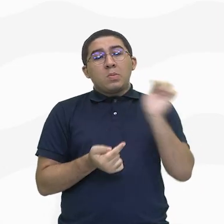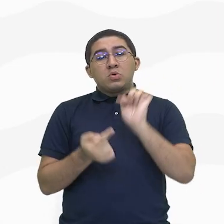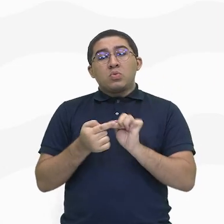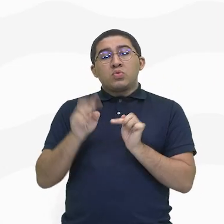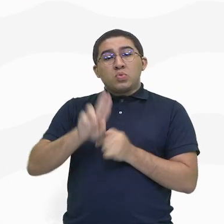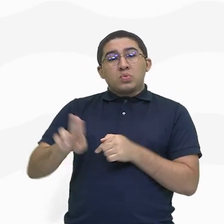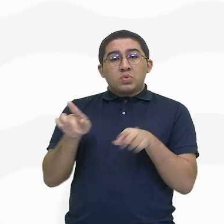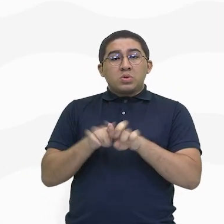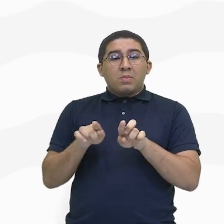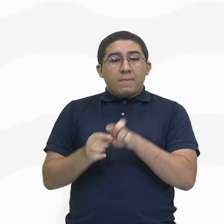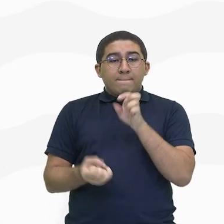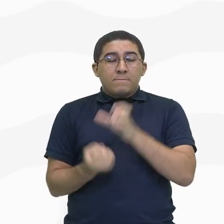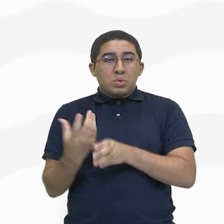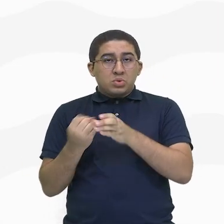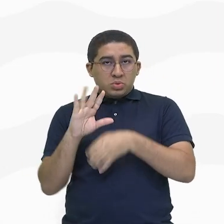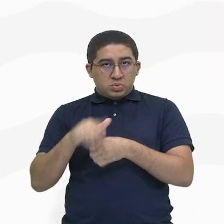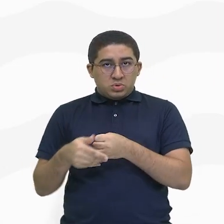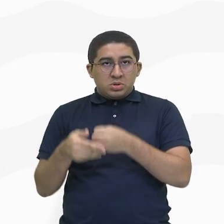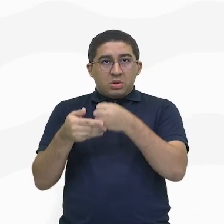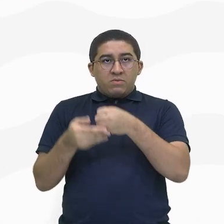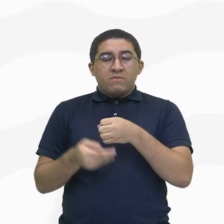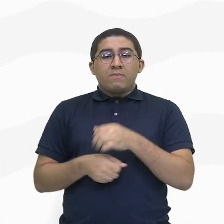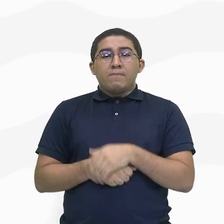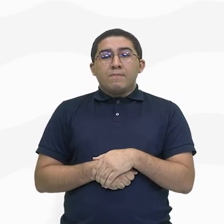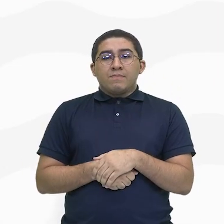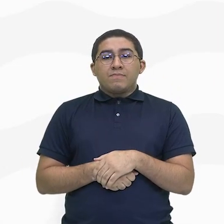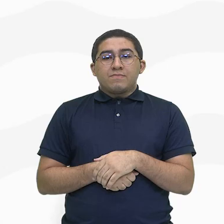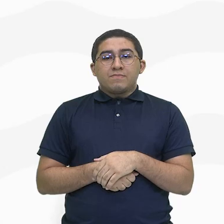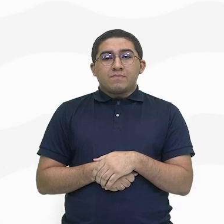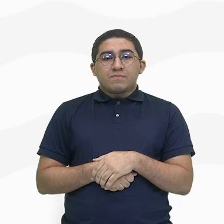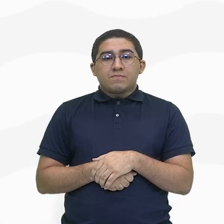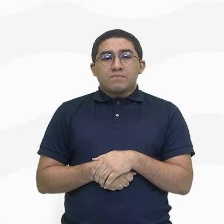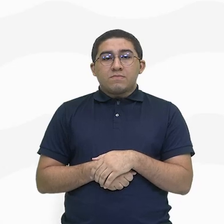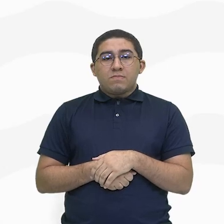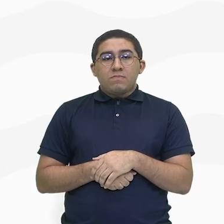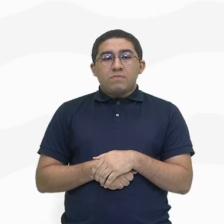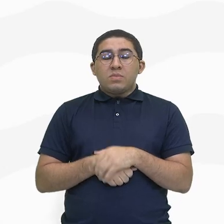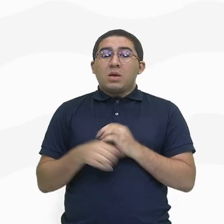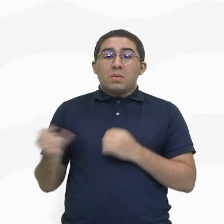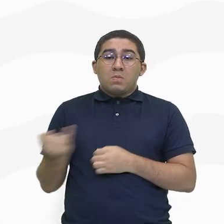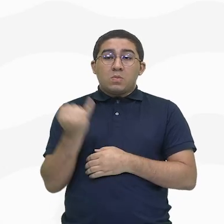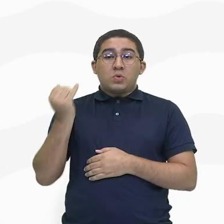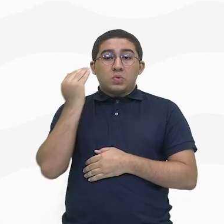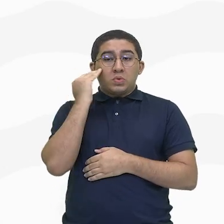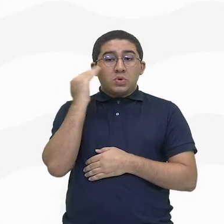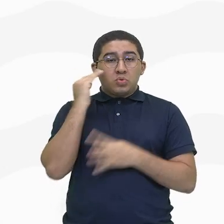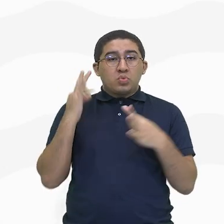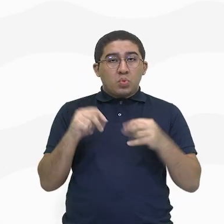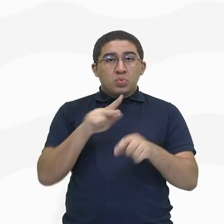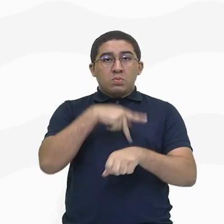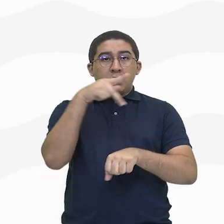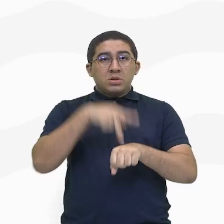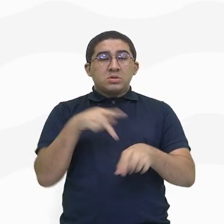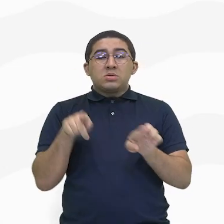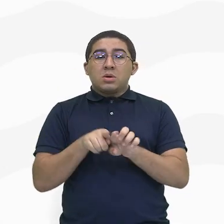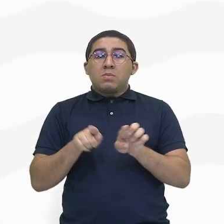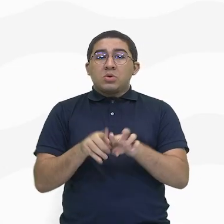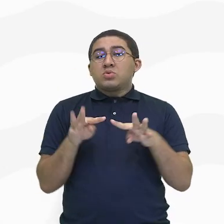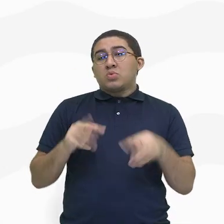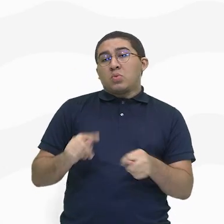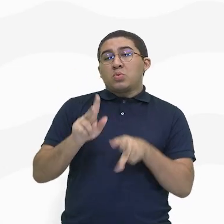produção mais sustentáveis. Então, é importante trabalhar aí com todos os países, que é para poder